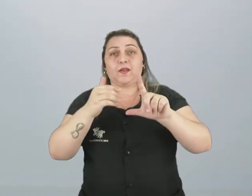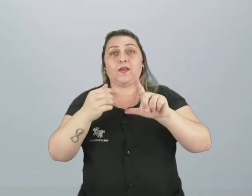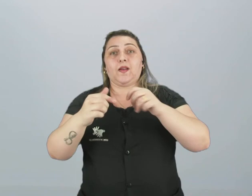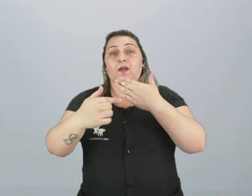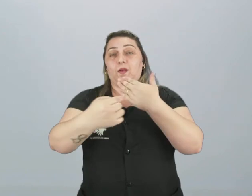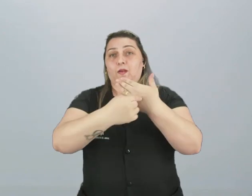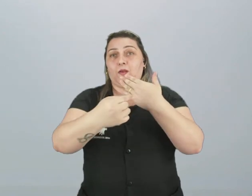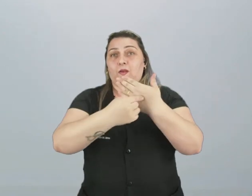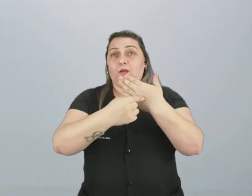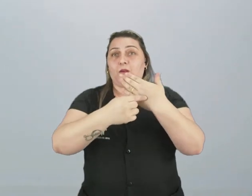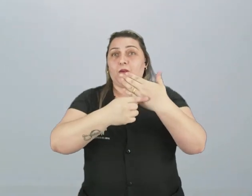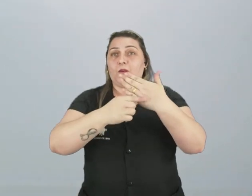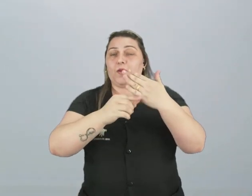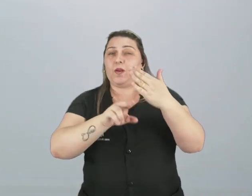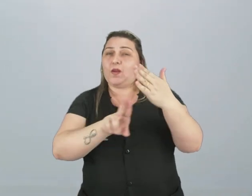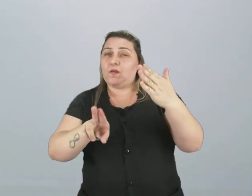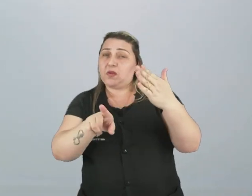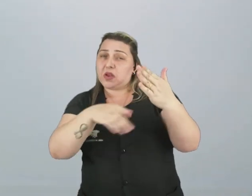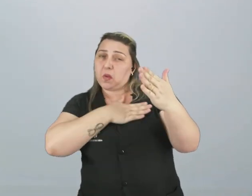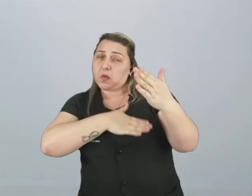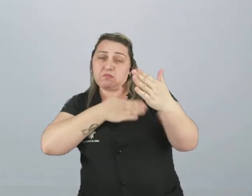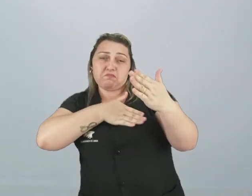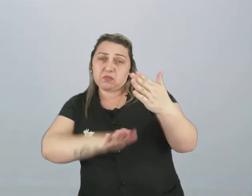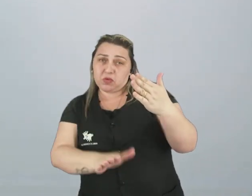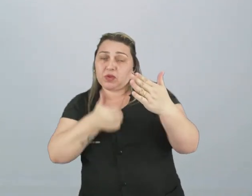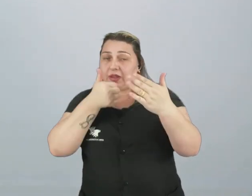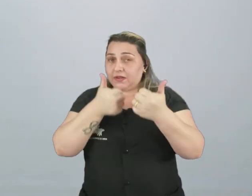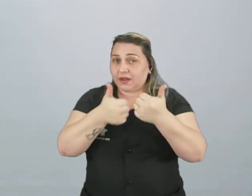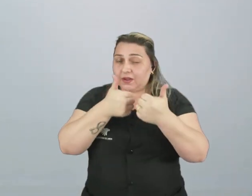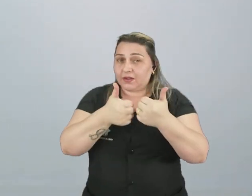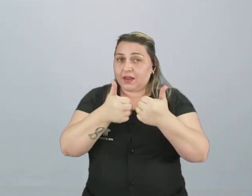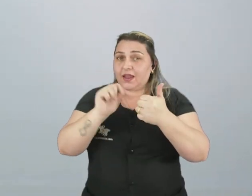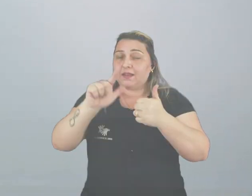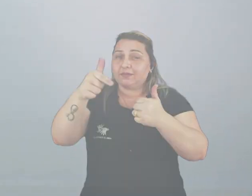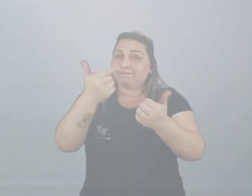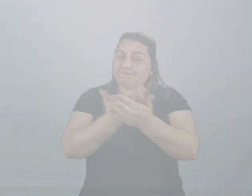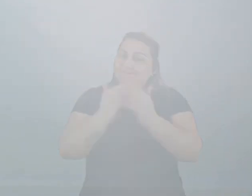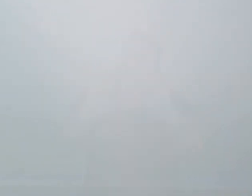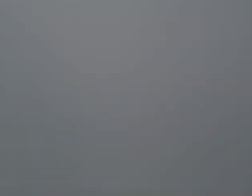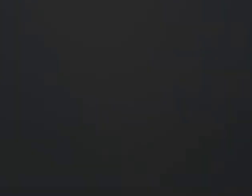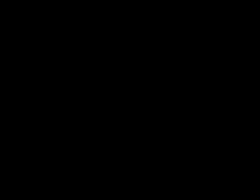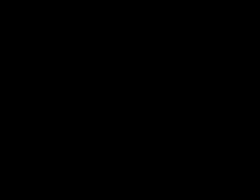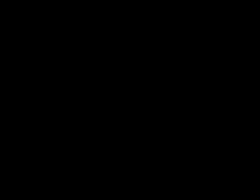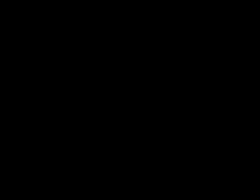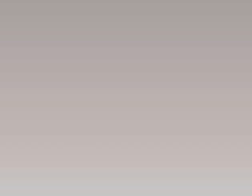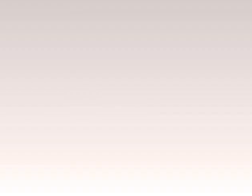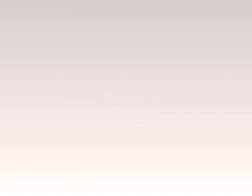like ou coloque um comentário para dizer se você gostou, se você não gostou, tá certo? Até a próxima. Valeu!